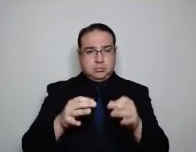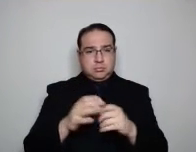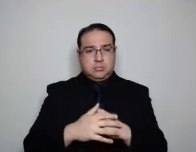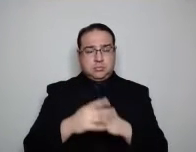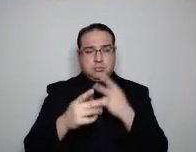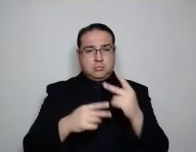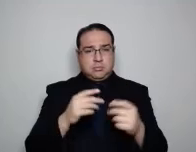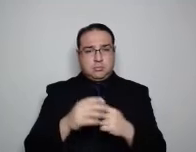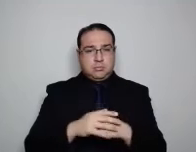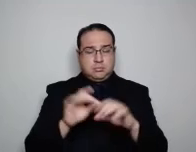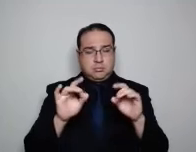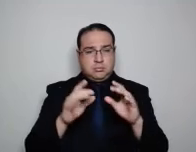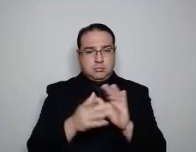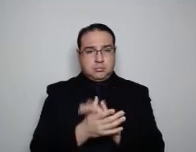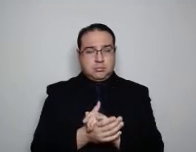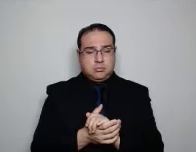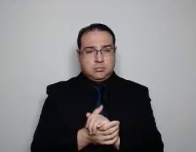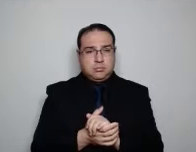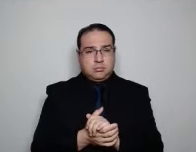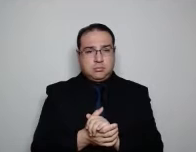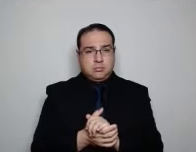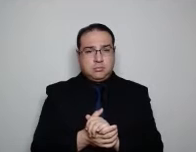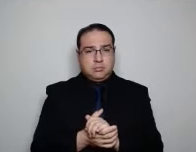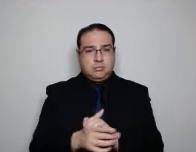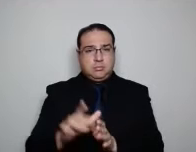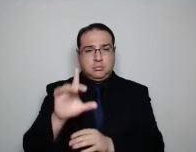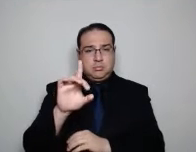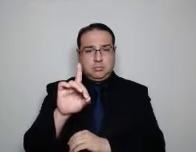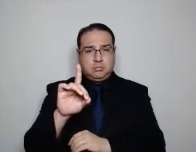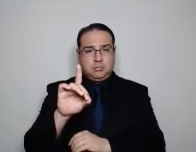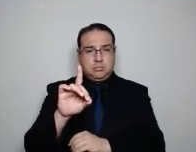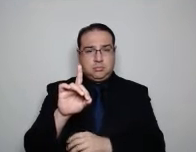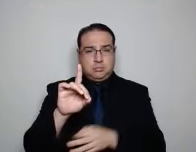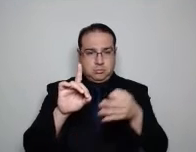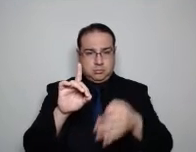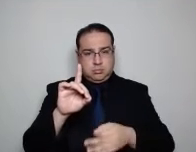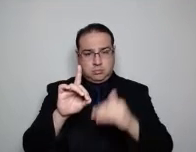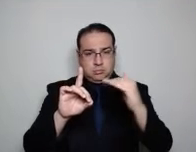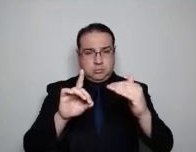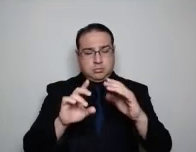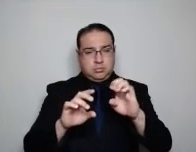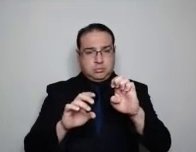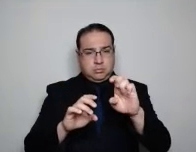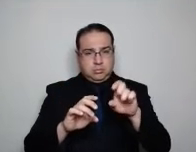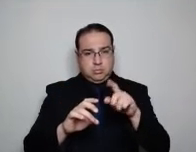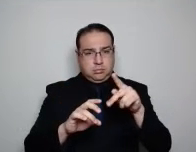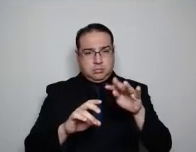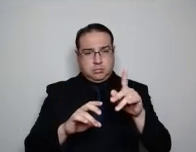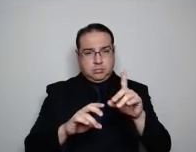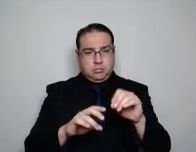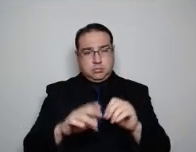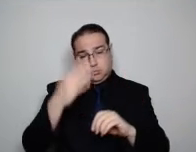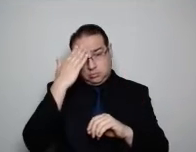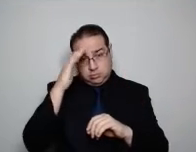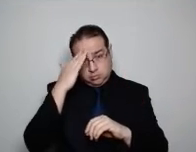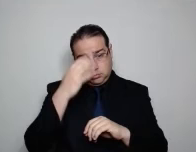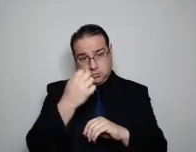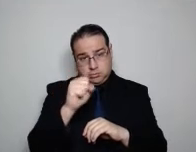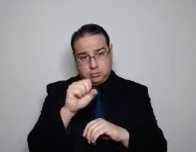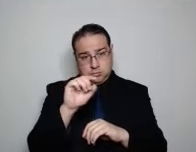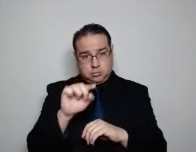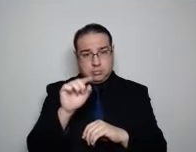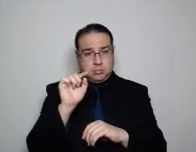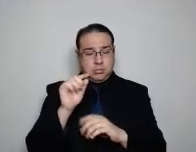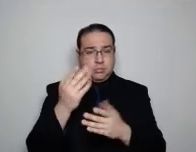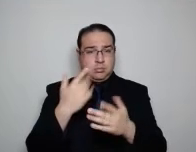excelência. O desembargador expedito falou que entendeu pelo valor da cota de 80 mil, visto que havia